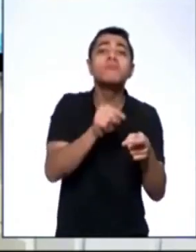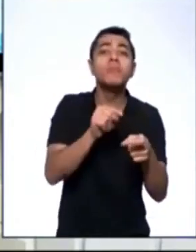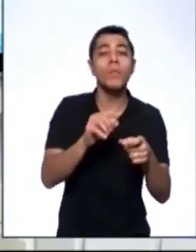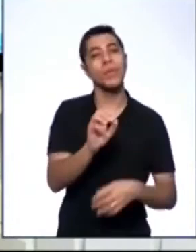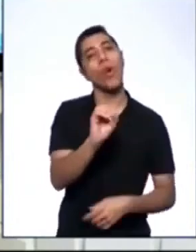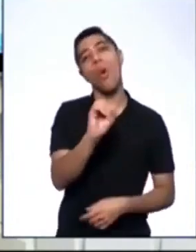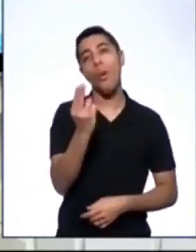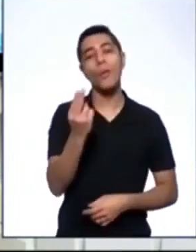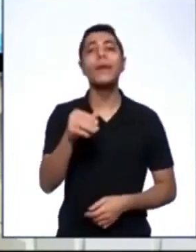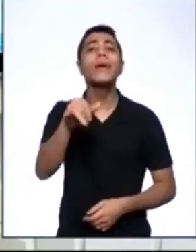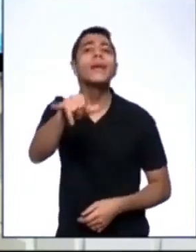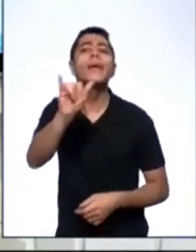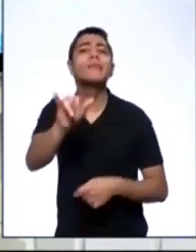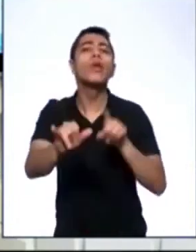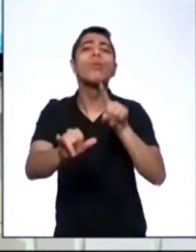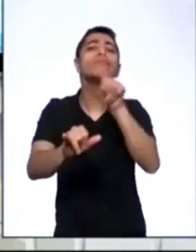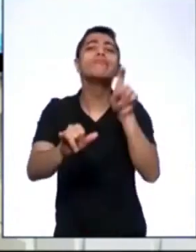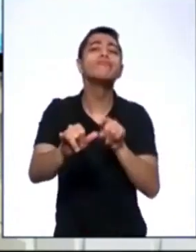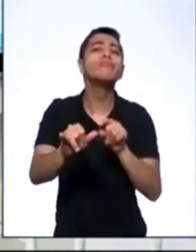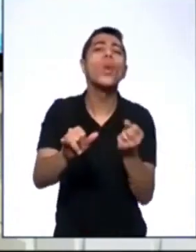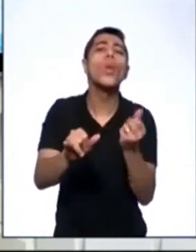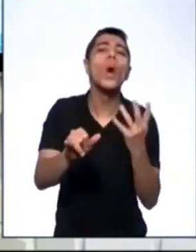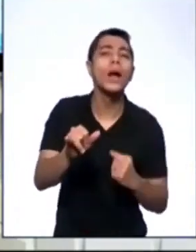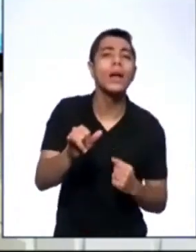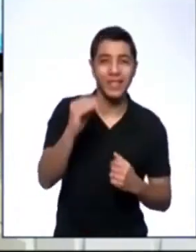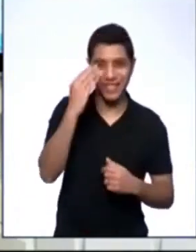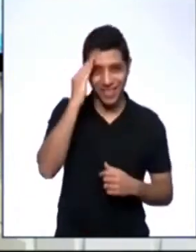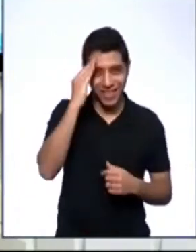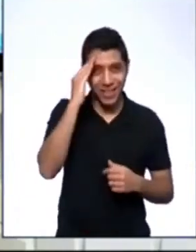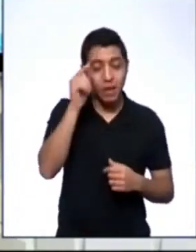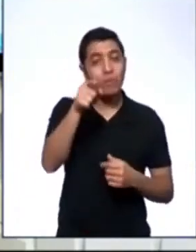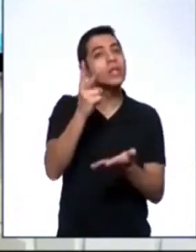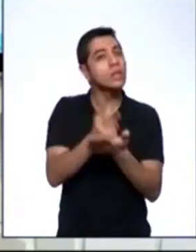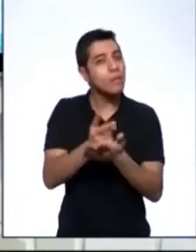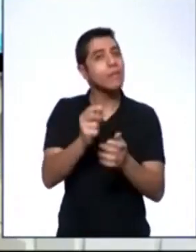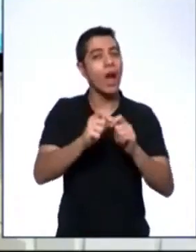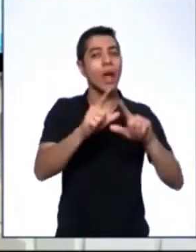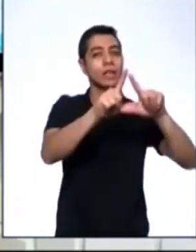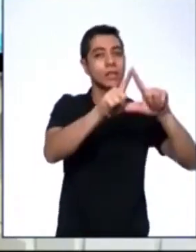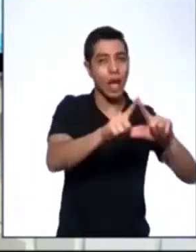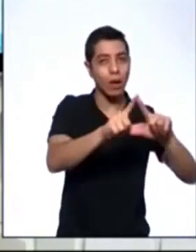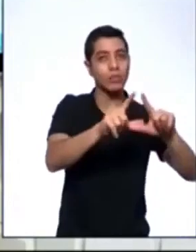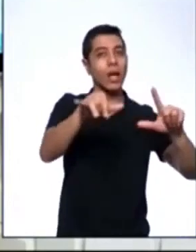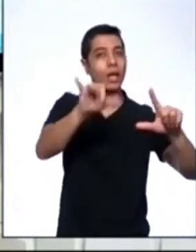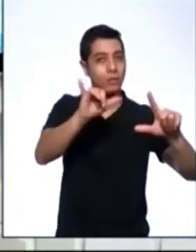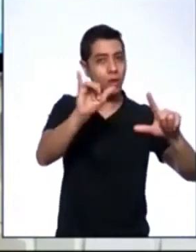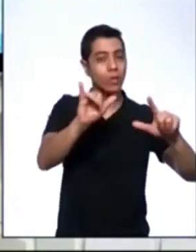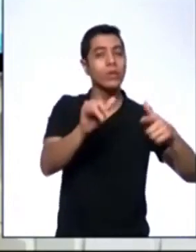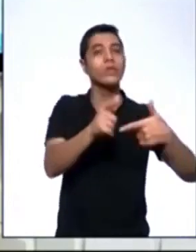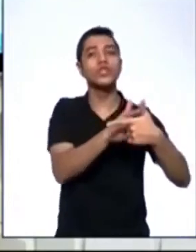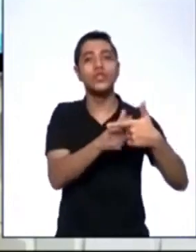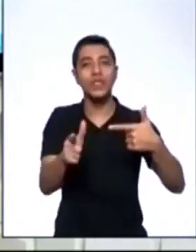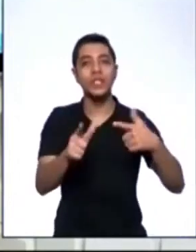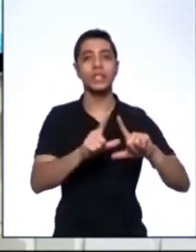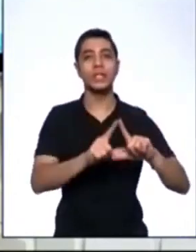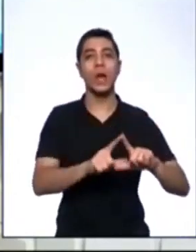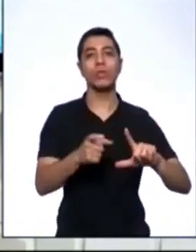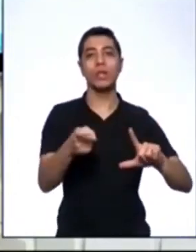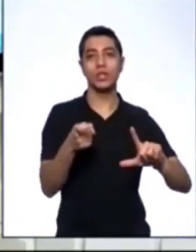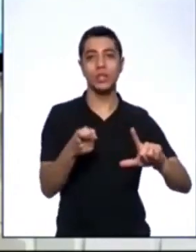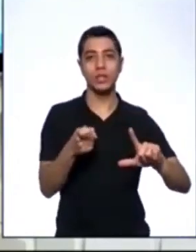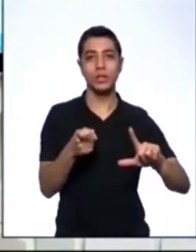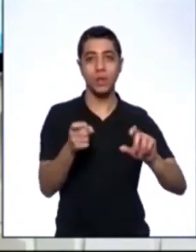esses dois pontos delta-y / Delta x sempre no mesmo